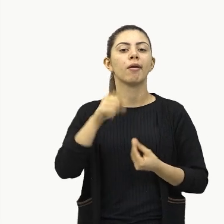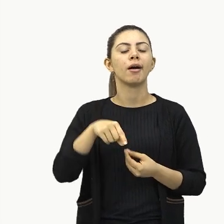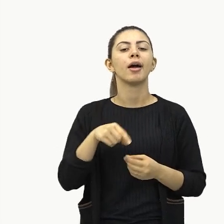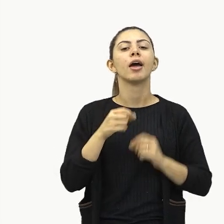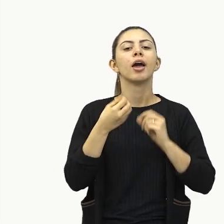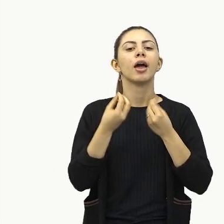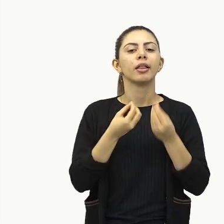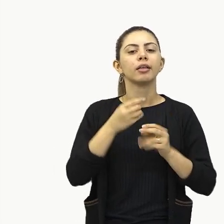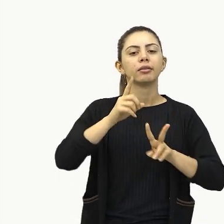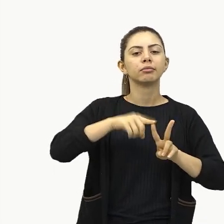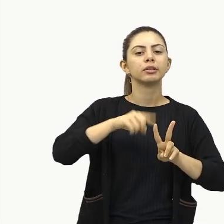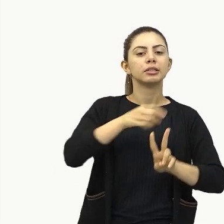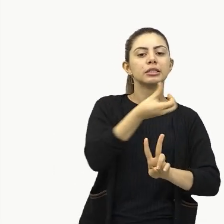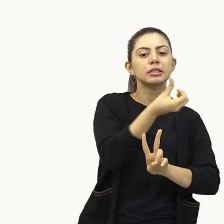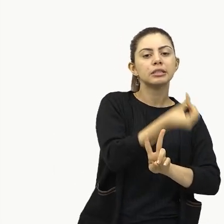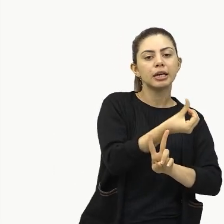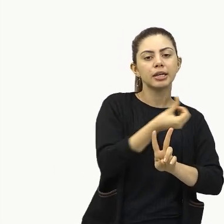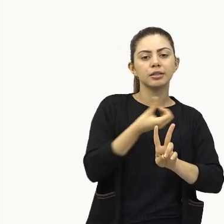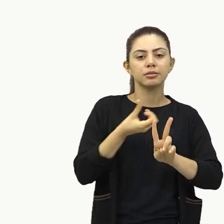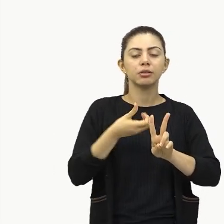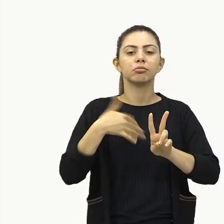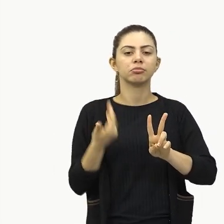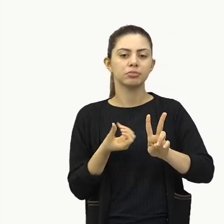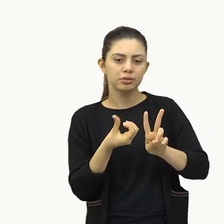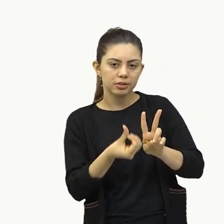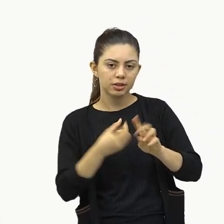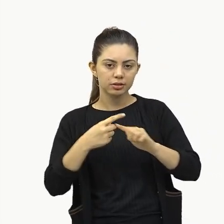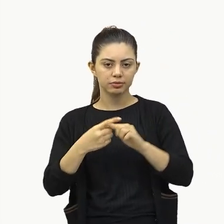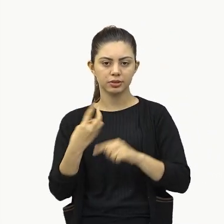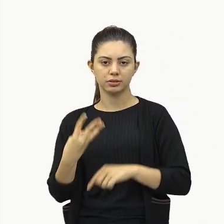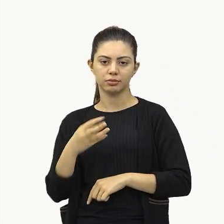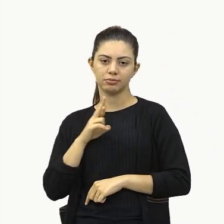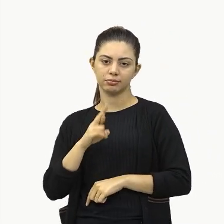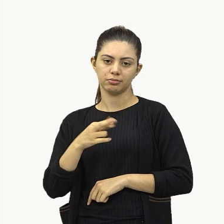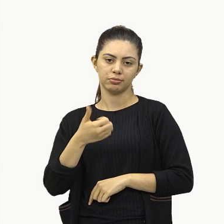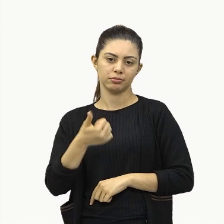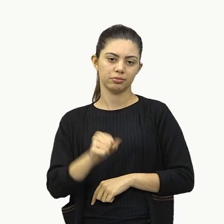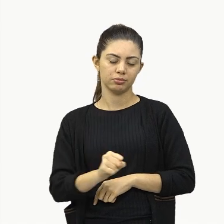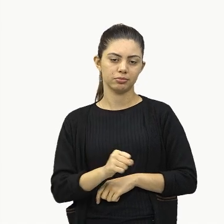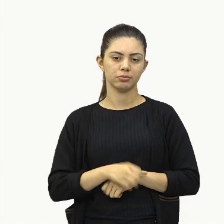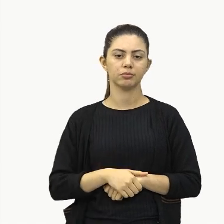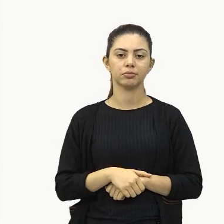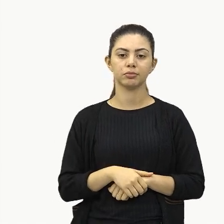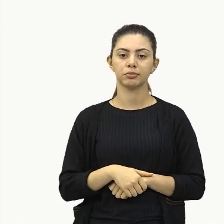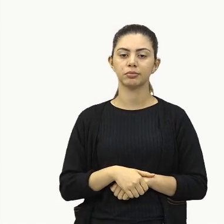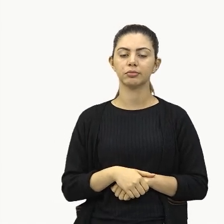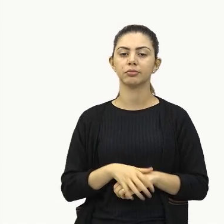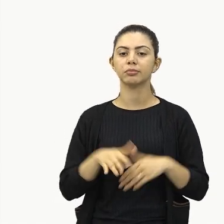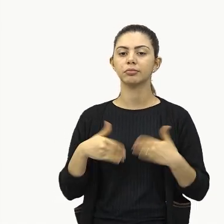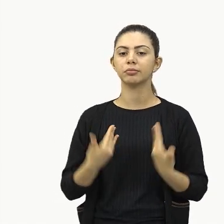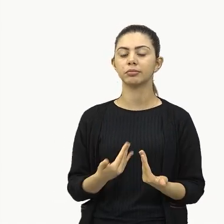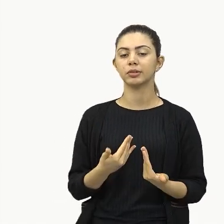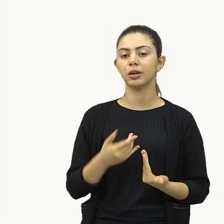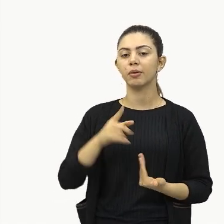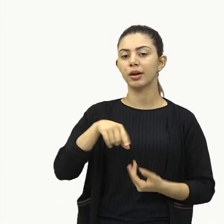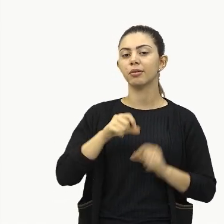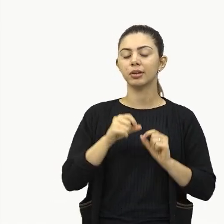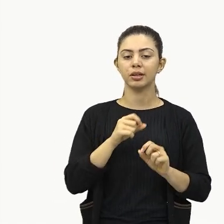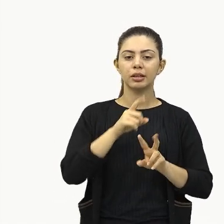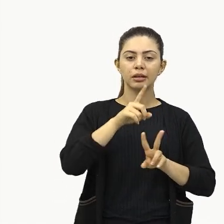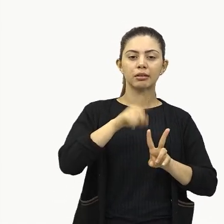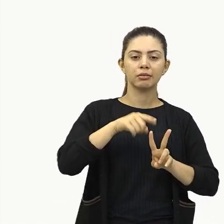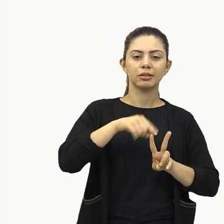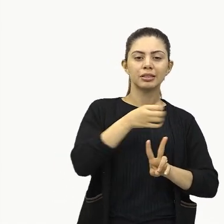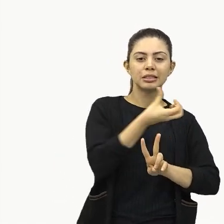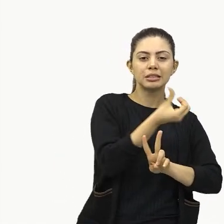ficou a sexta raiz de 18. Preciso dar o resultado? Nem sempre, porque aí a sexta raiz de 18 não é uma raiz